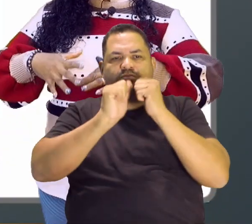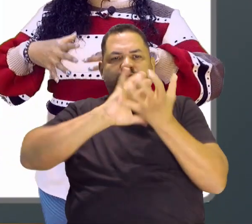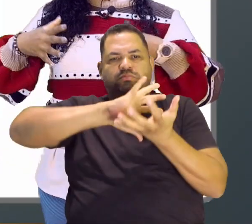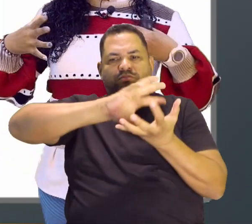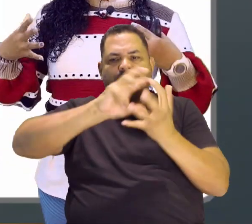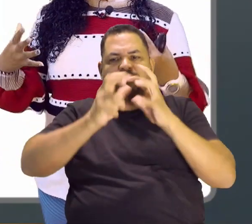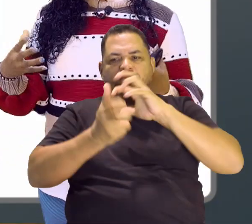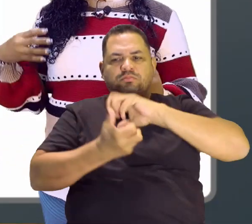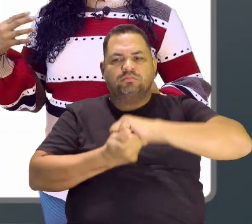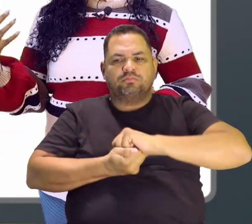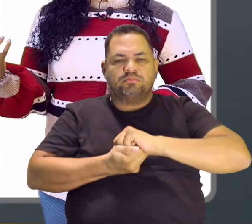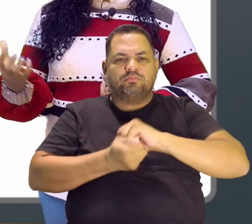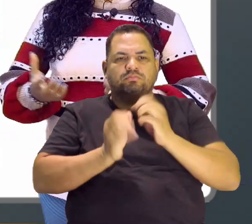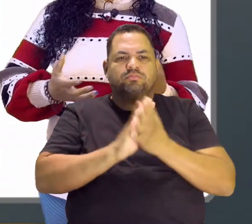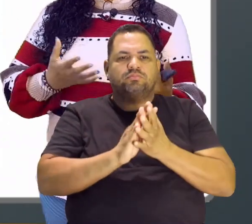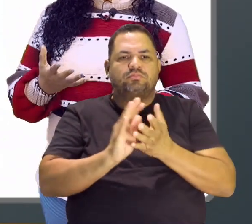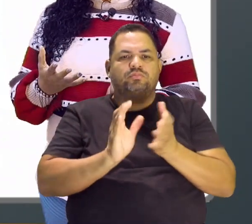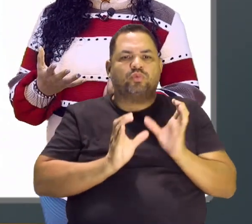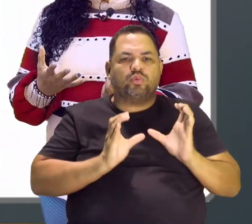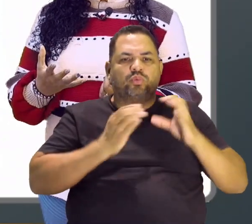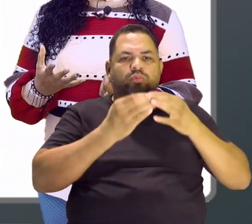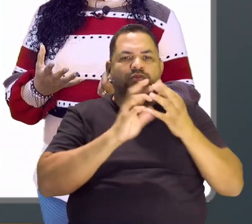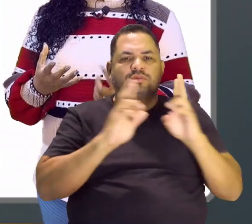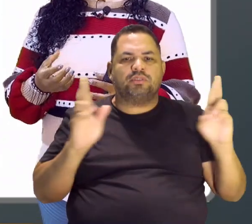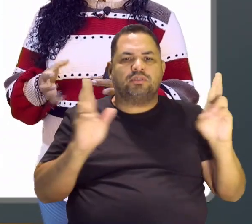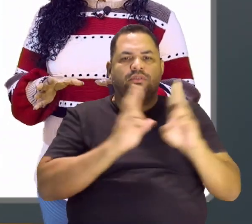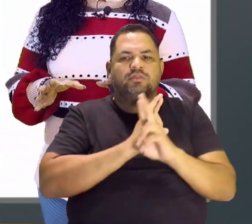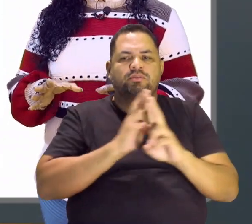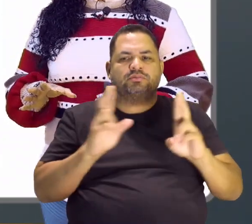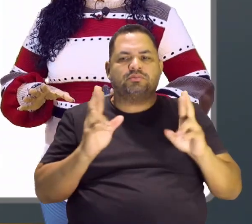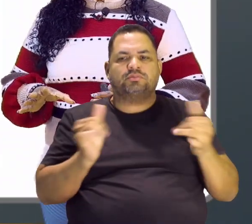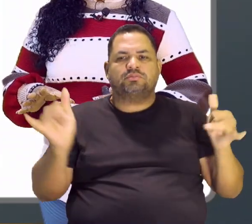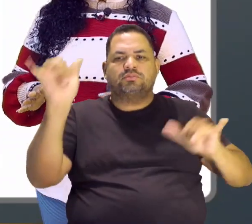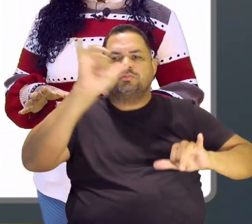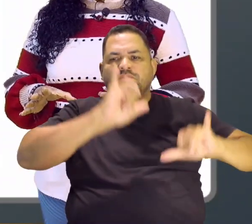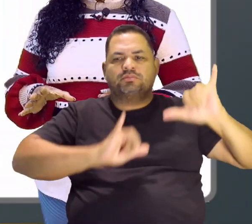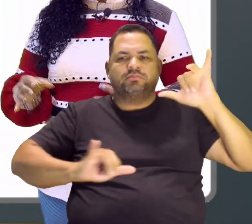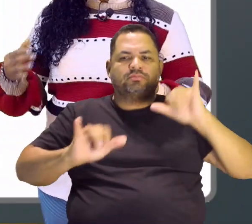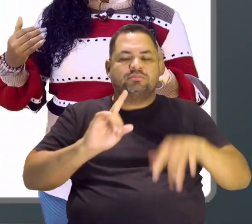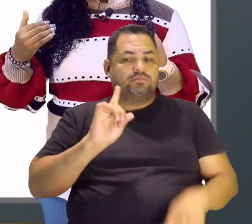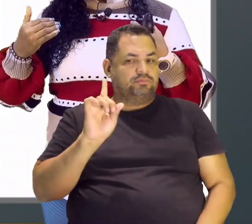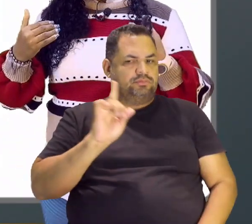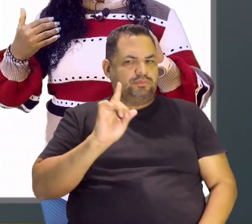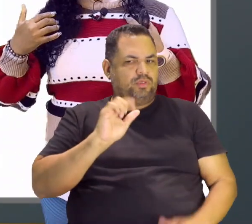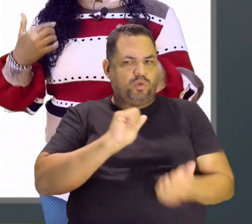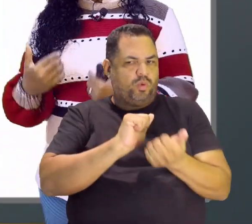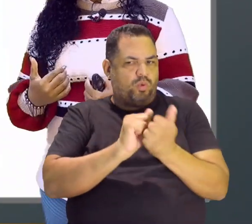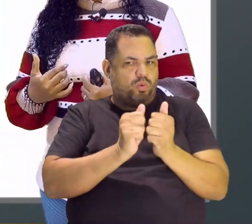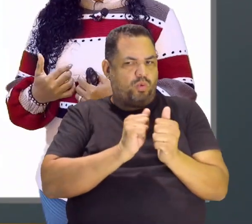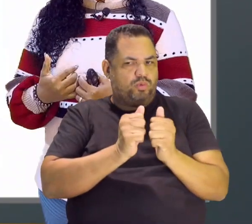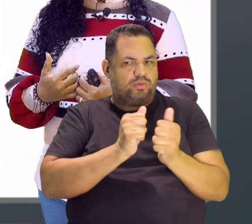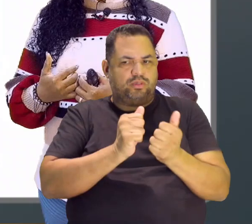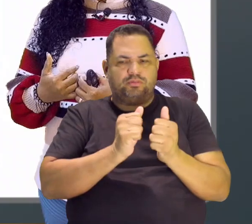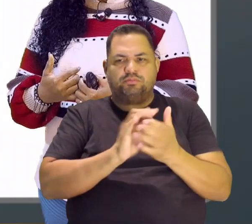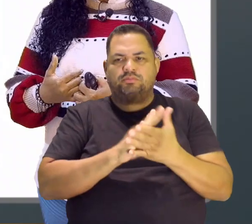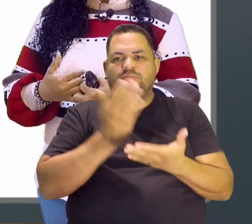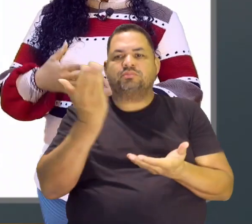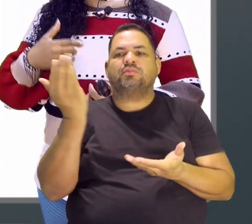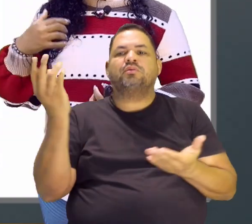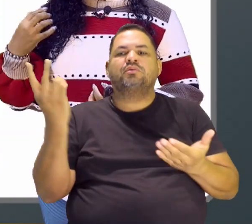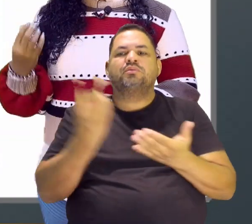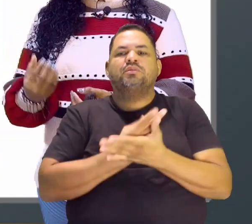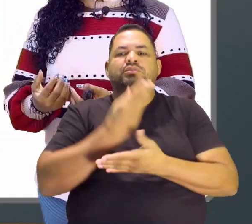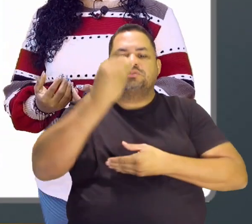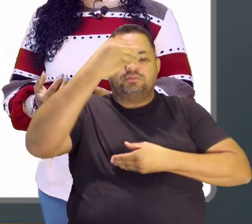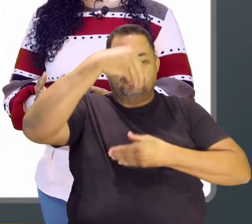um conjunto de reações químicas, tá? Então tu não controla essas reações químicas, ela acontece dentro do teu organismo.